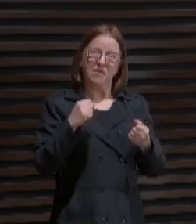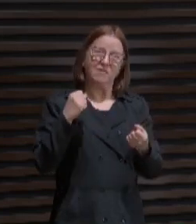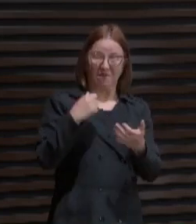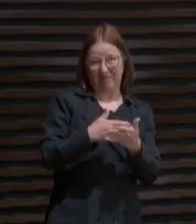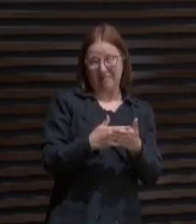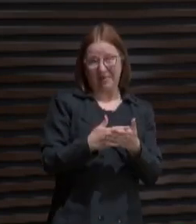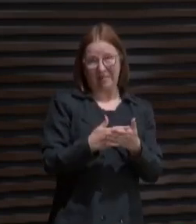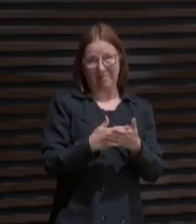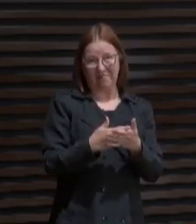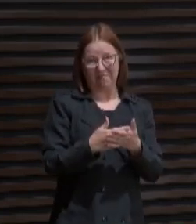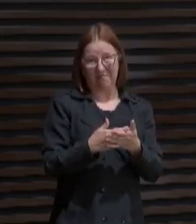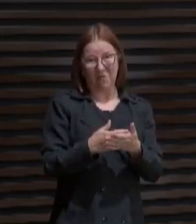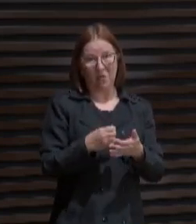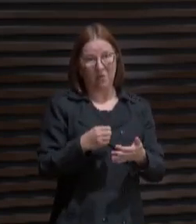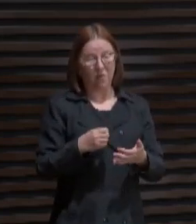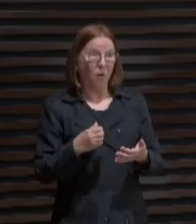profissional.